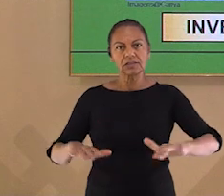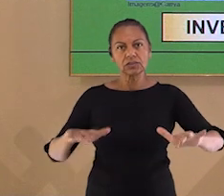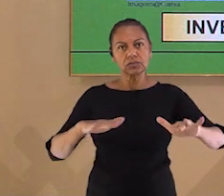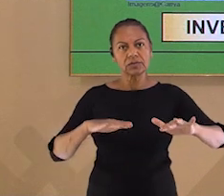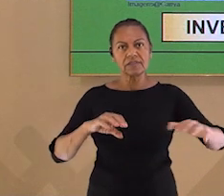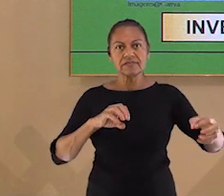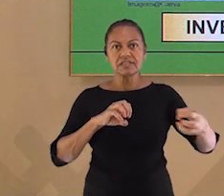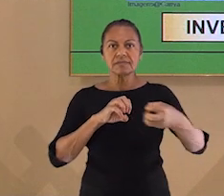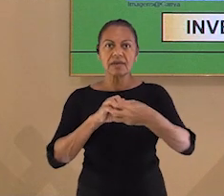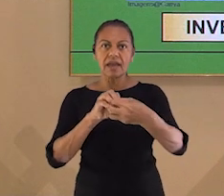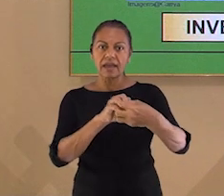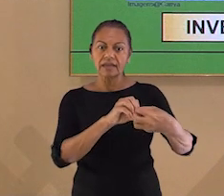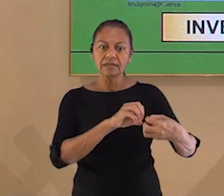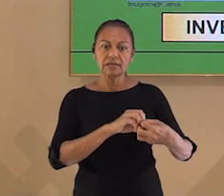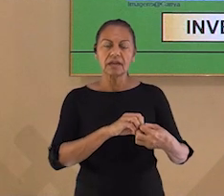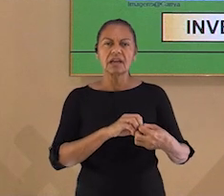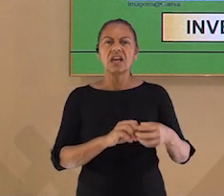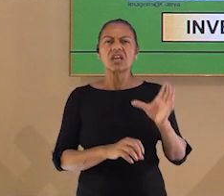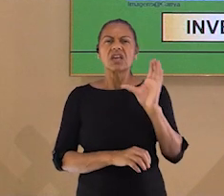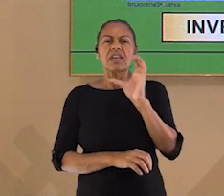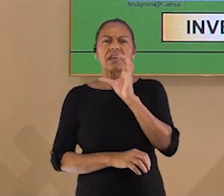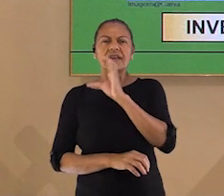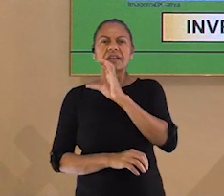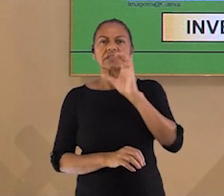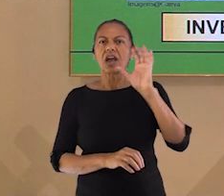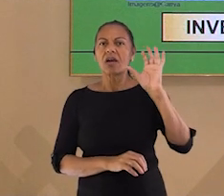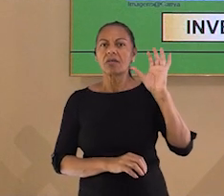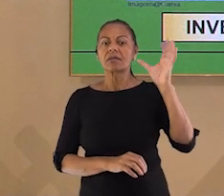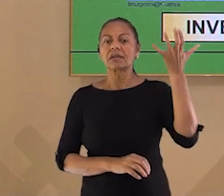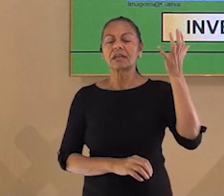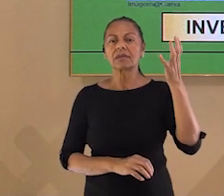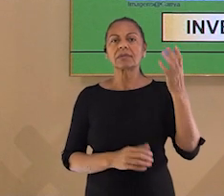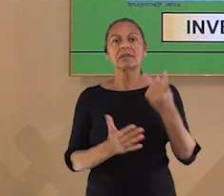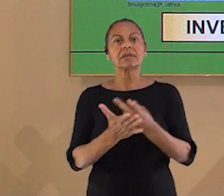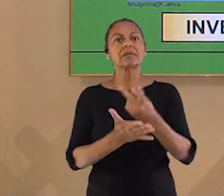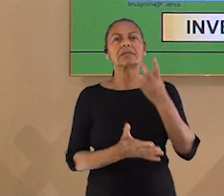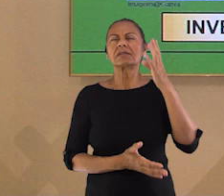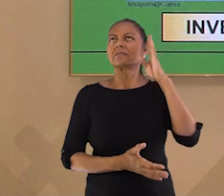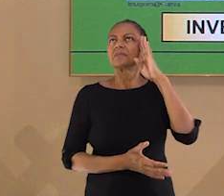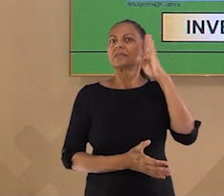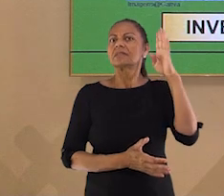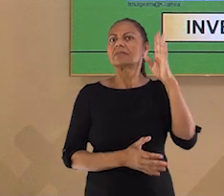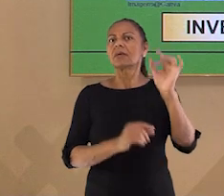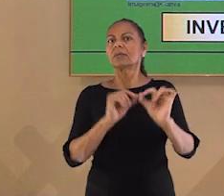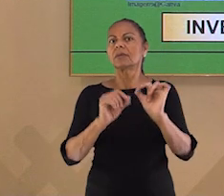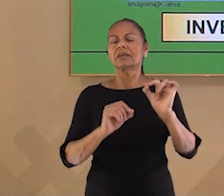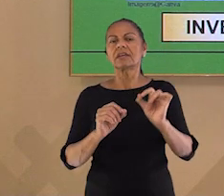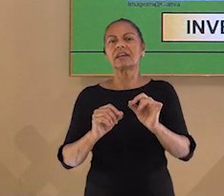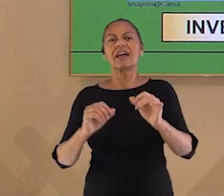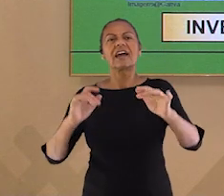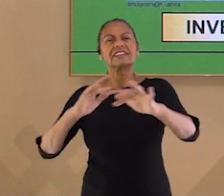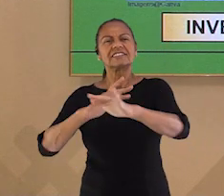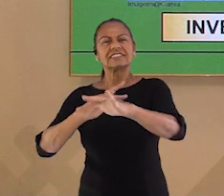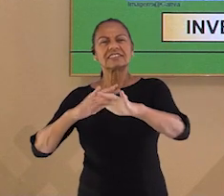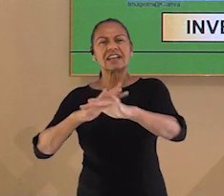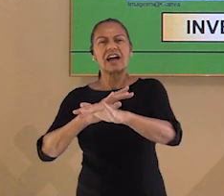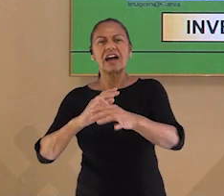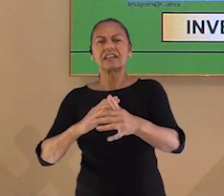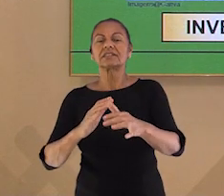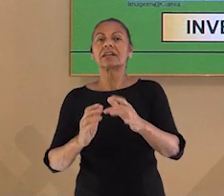ilhas de calor é um fenômeno climático que ocorre principalmente nas cidades com um elevado grau